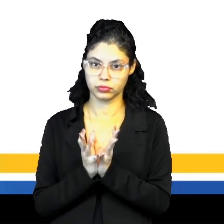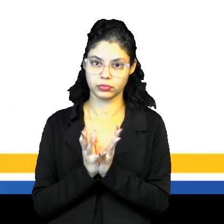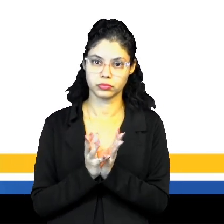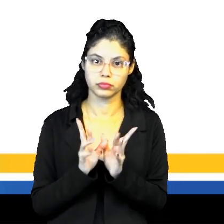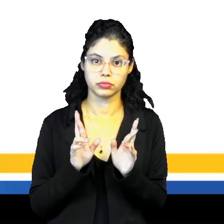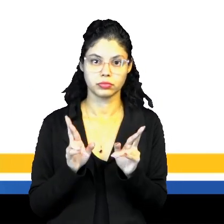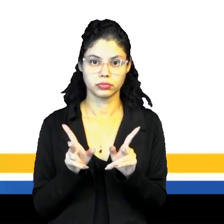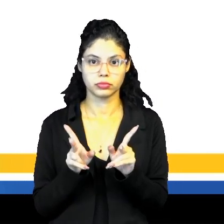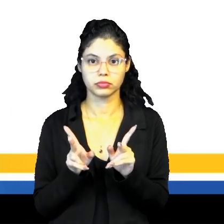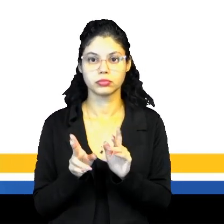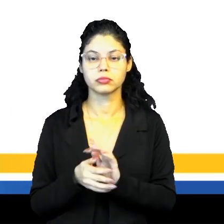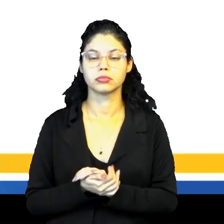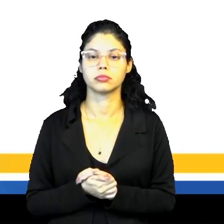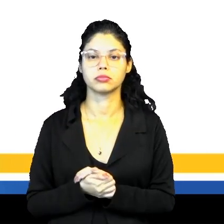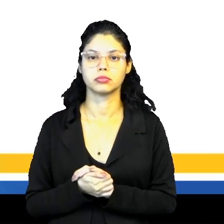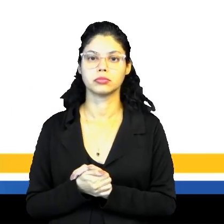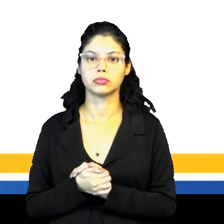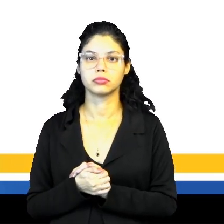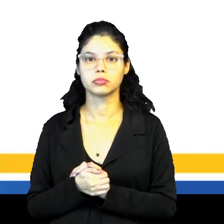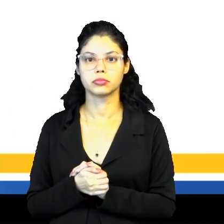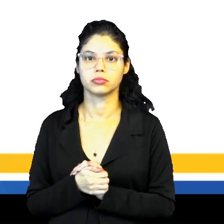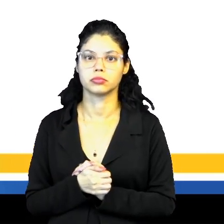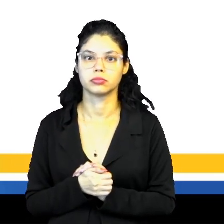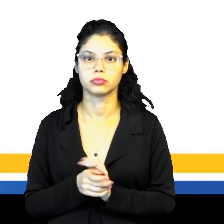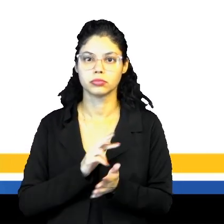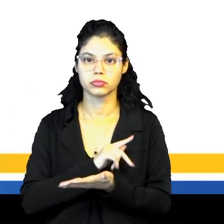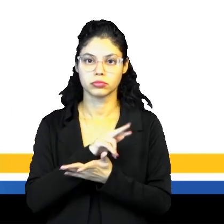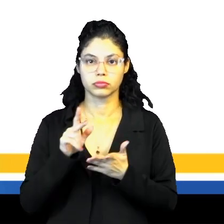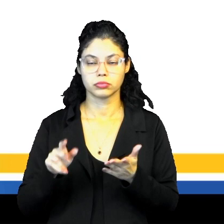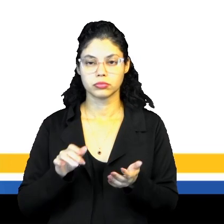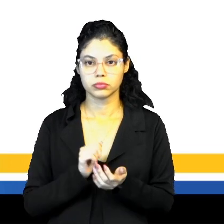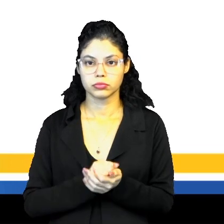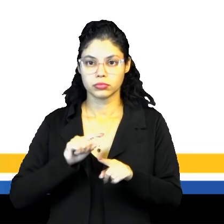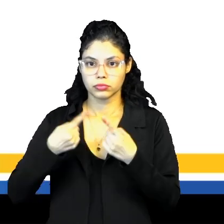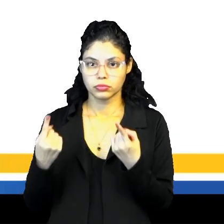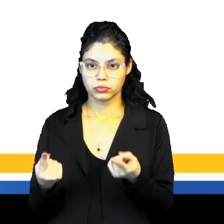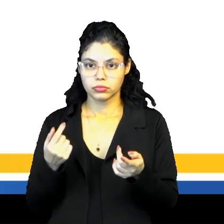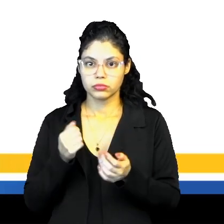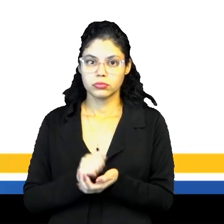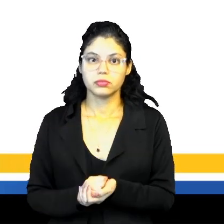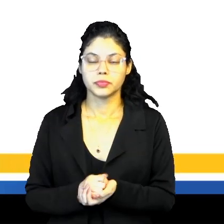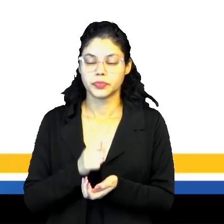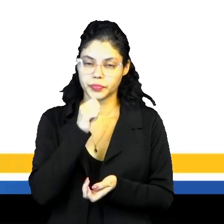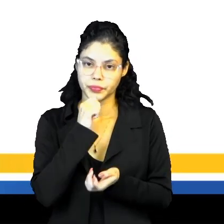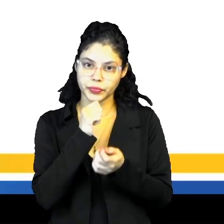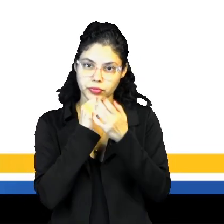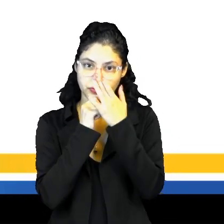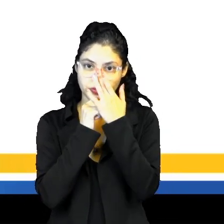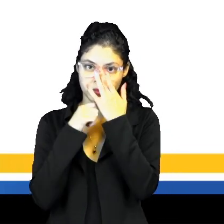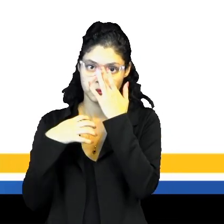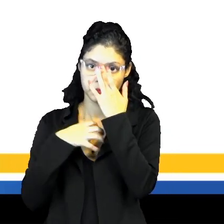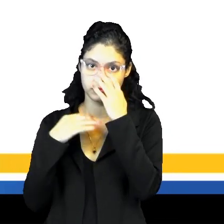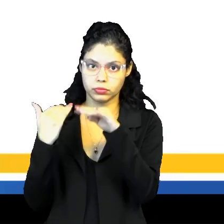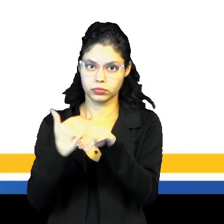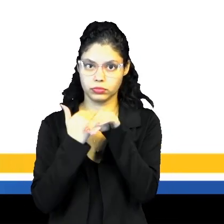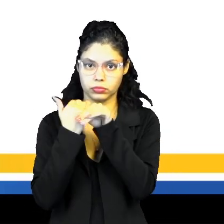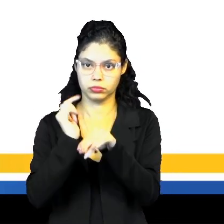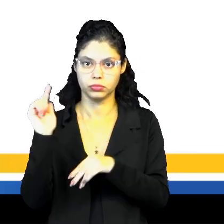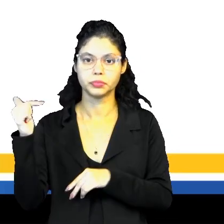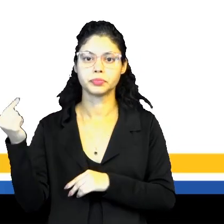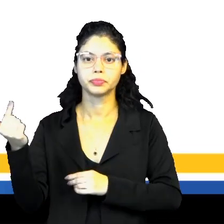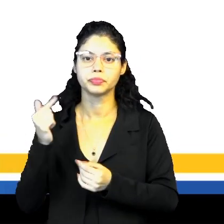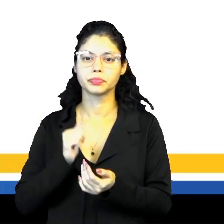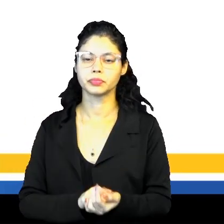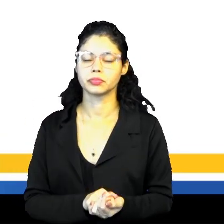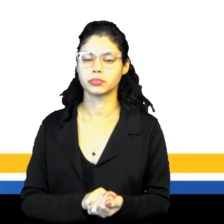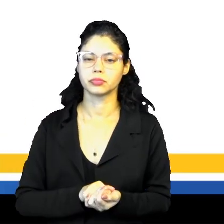são diferentes, né? São de diferentes tipos e formas, mas porém que elas se sentem iguais às outras, né?